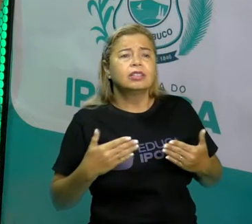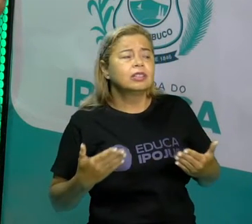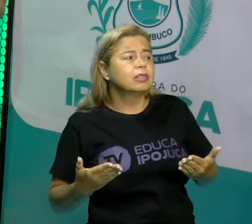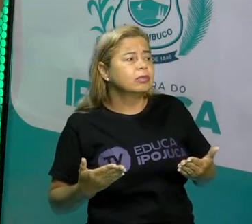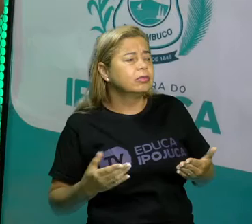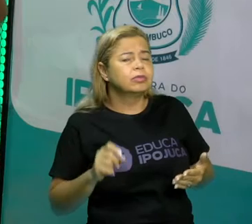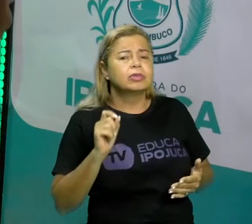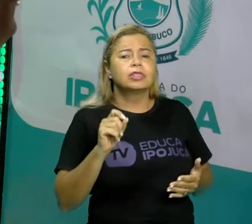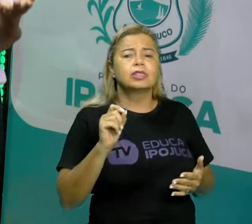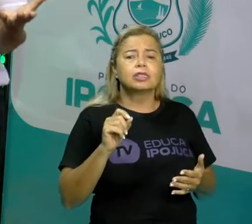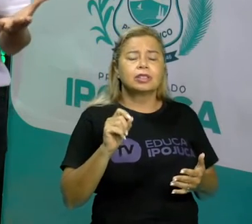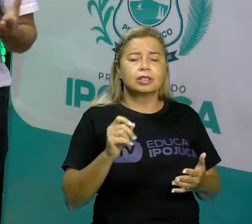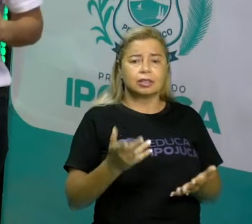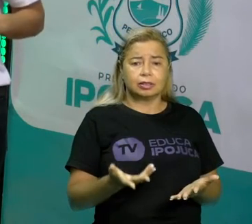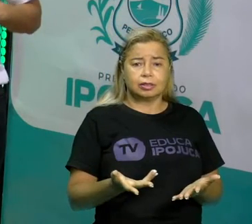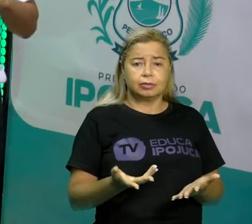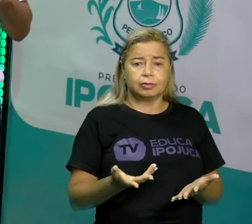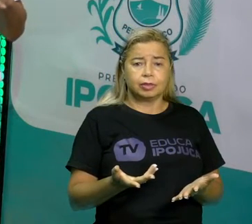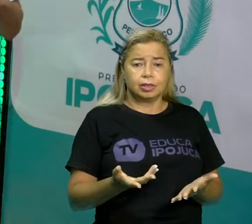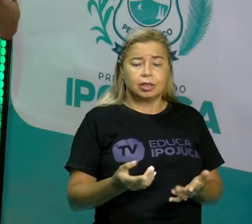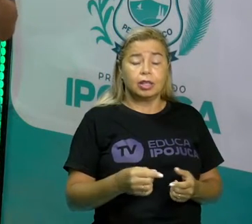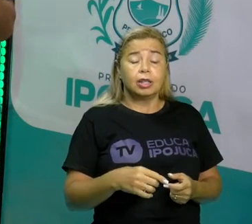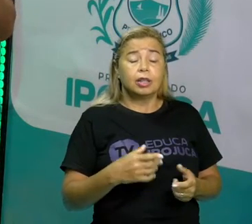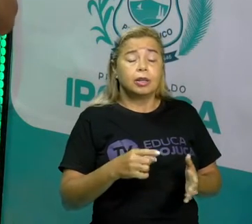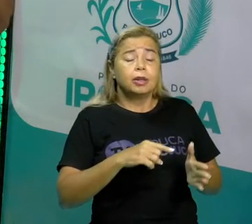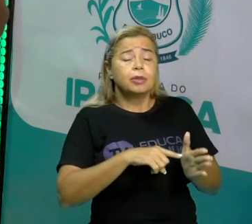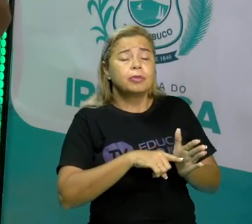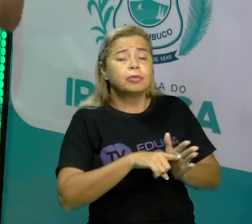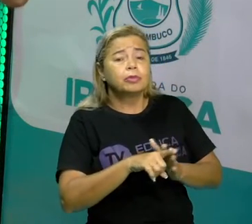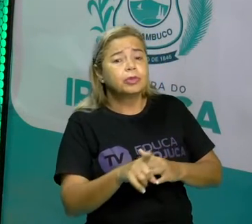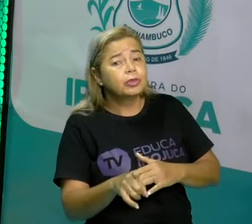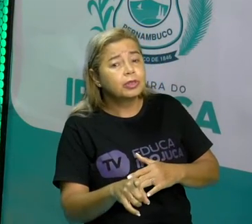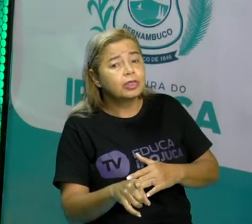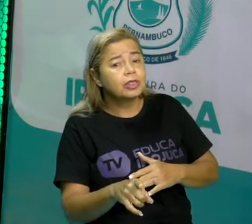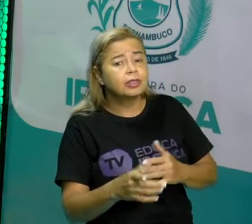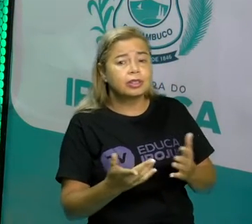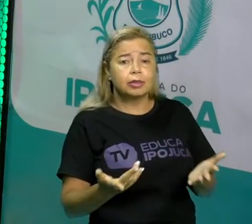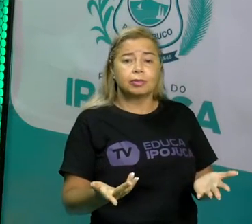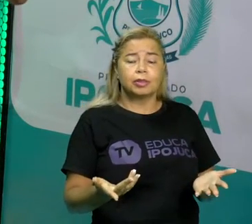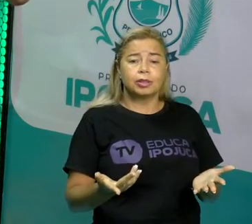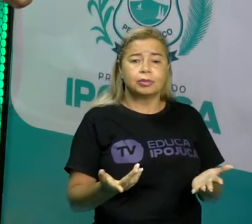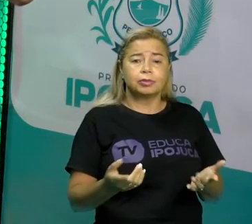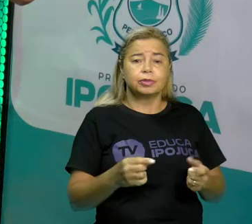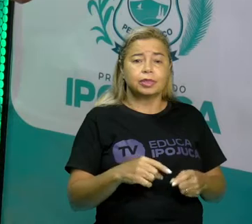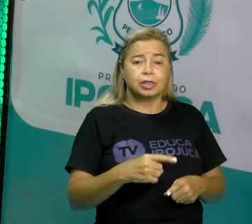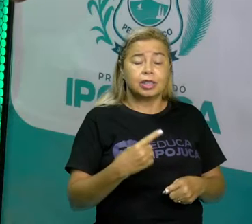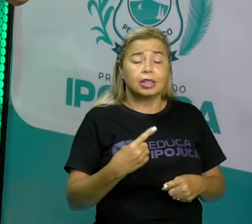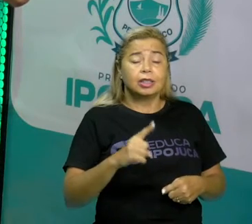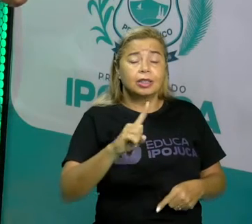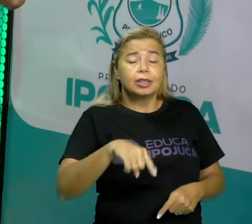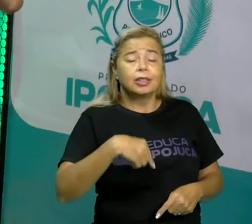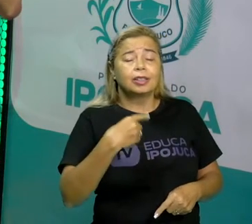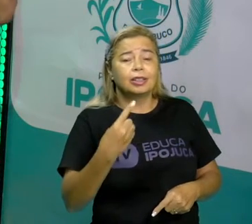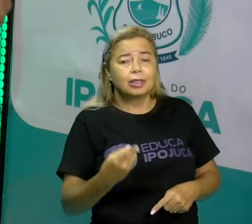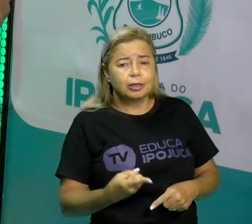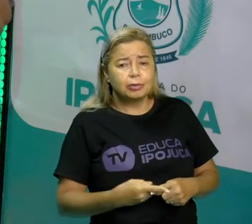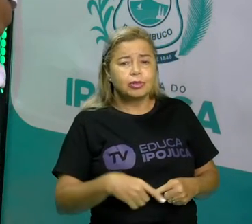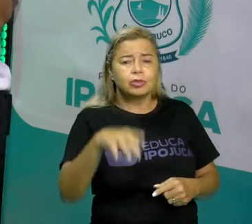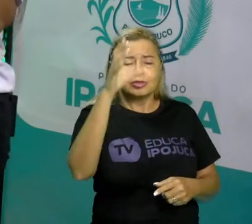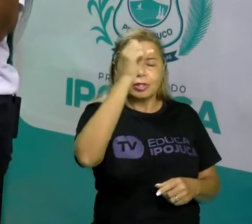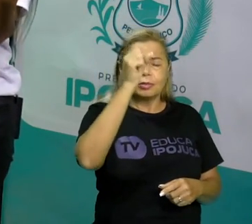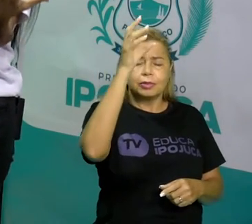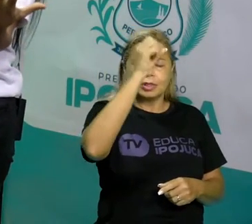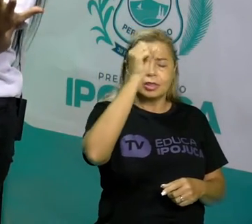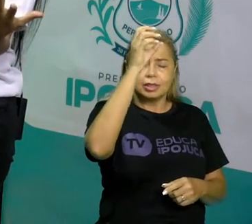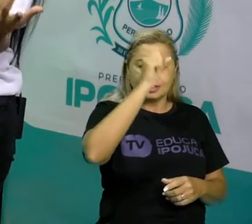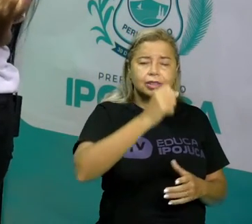Quem perguntou? O narrador. E com isso, a gente vai entendendo um pouco de tudo que a gente tem que aprender. E esse poema de Vinícius de Moraes, Se Foram Dois